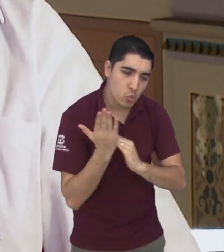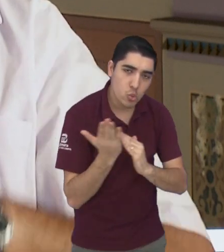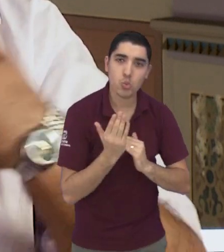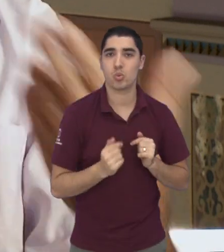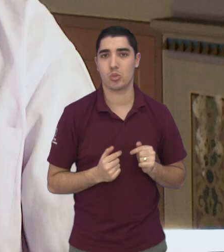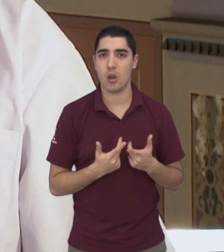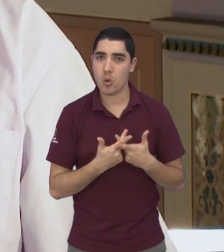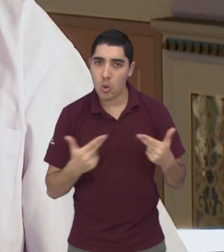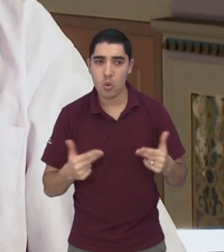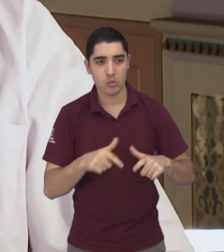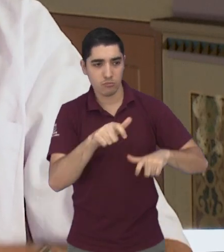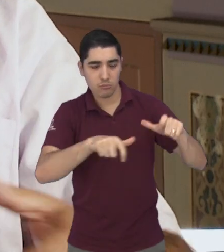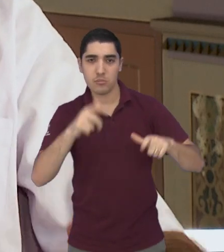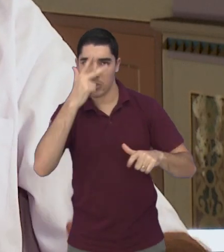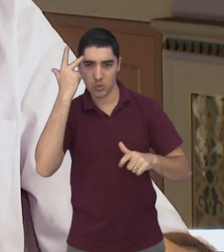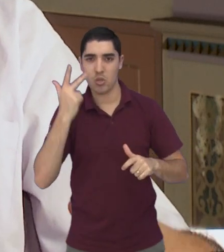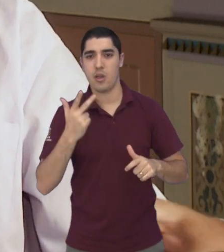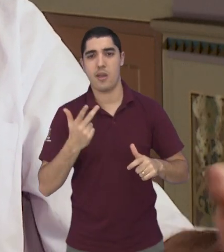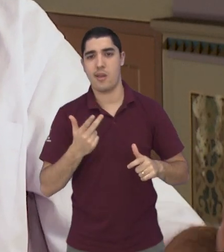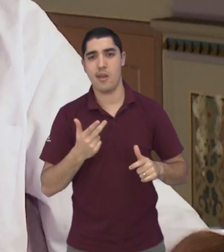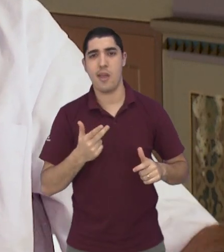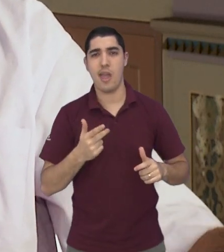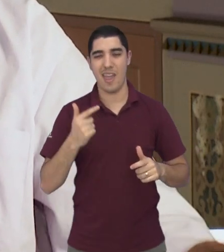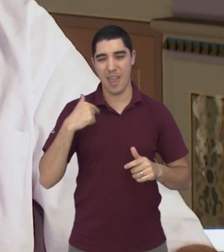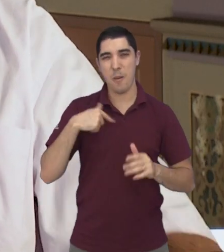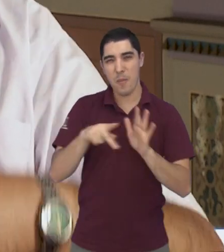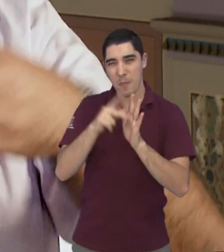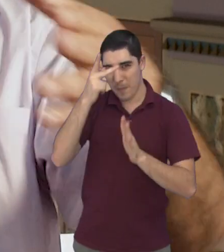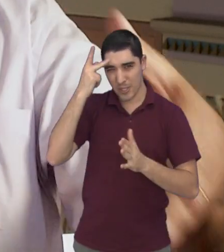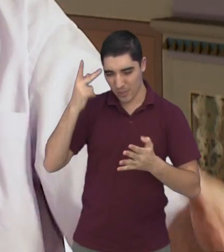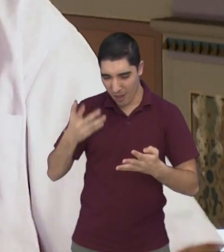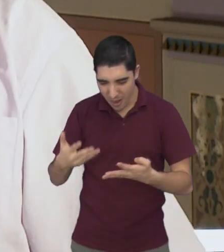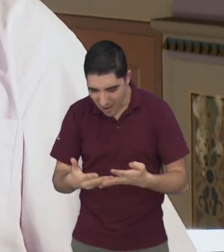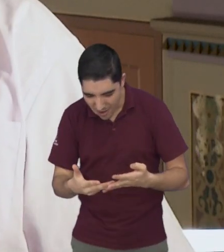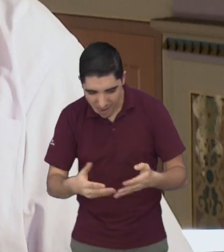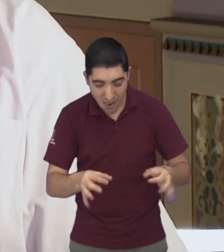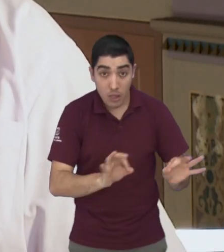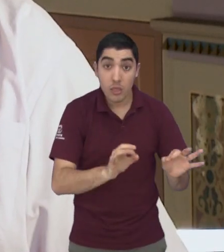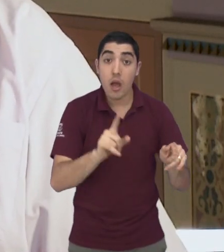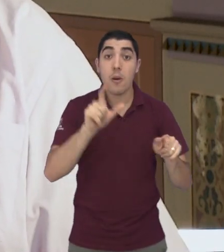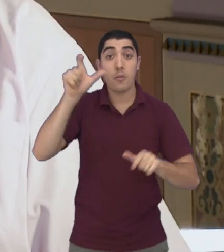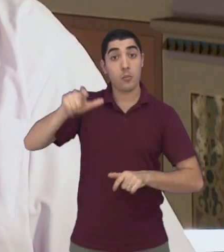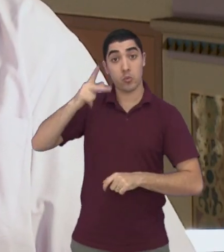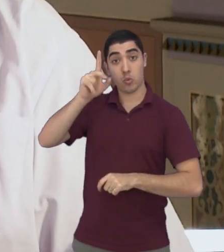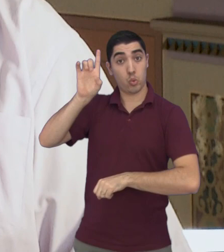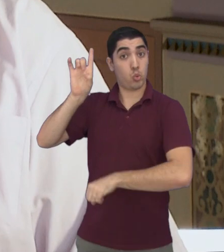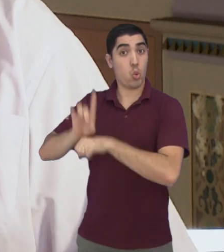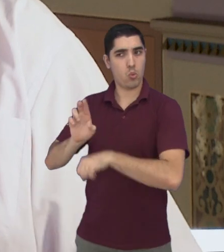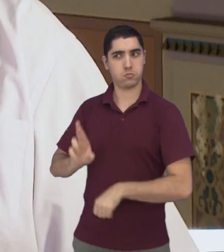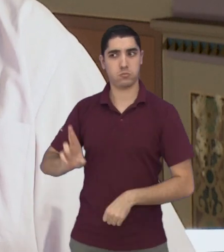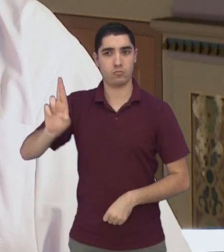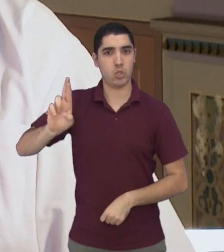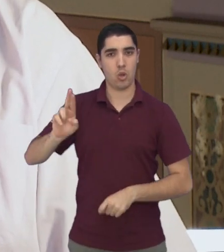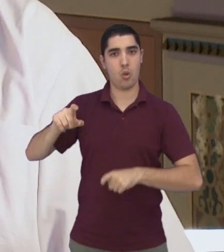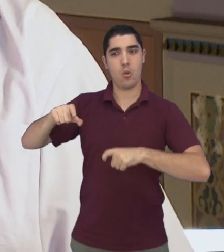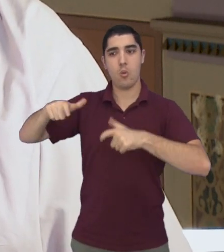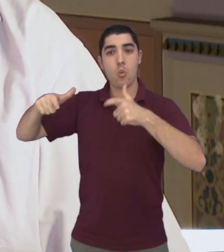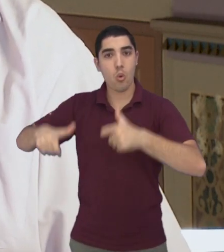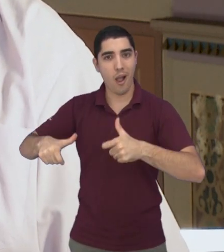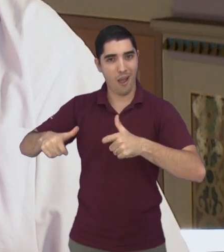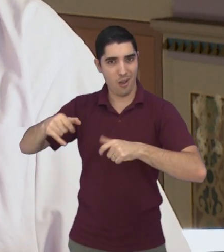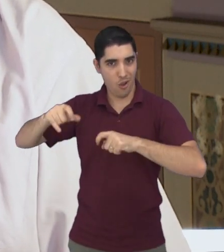Contratadores, garimpeiros. O garimpeiro que eu estou falando aqui não é o garimpeiro aquele que vai lá, não. Aquele que é o dono das lavras mesmo, que tinha a seu dispor